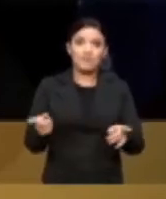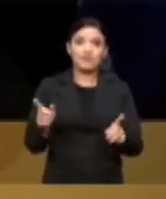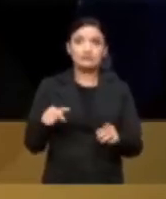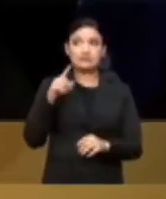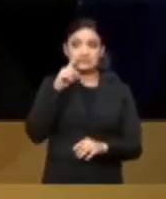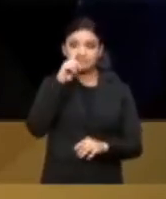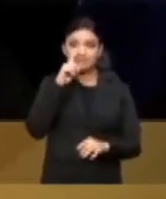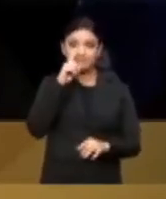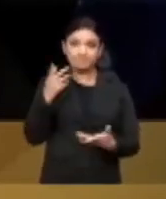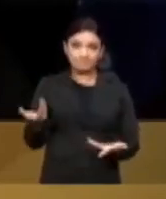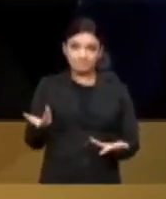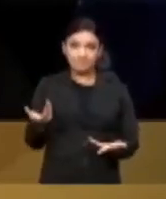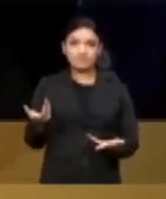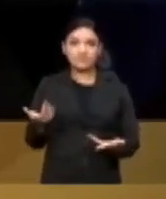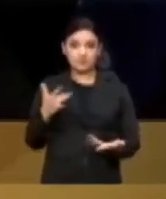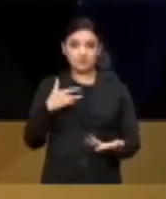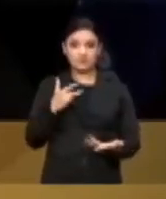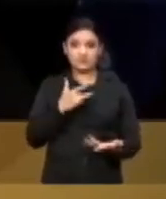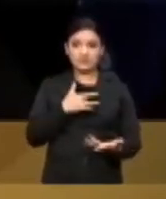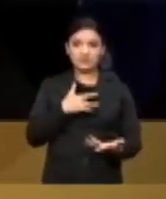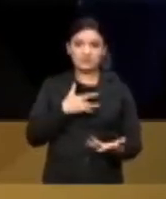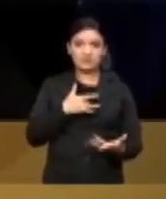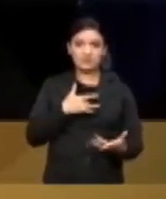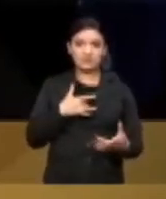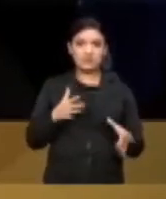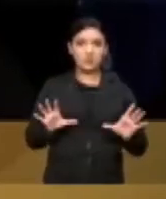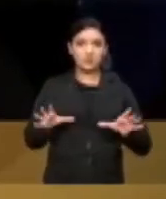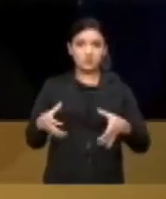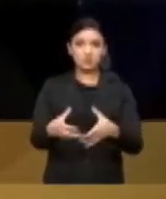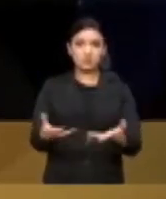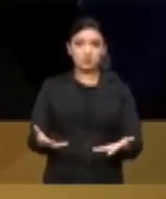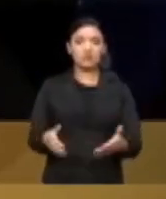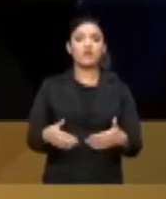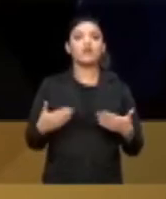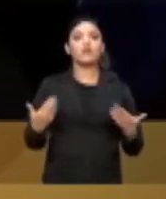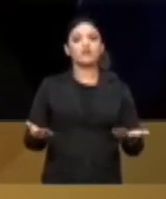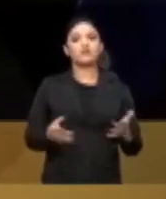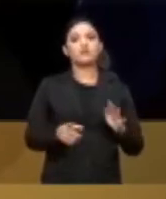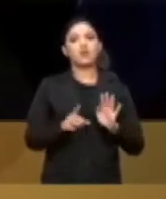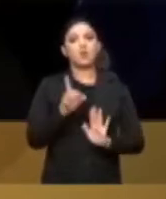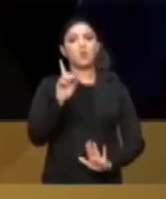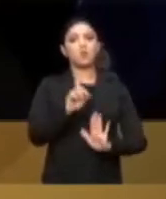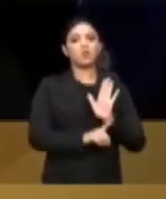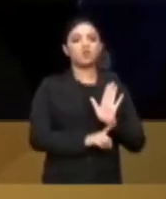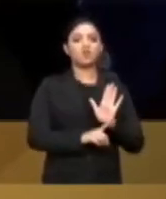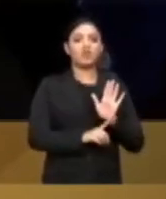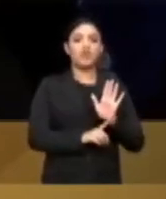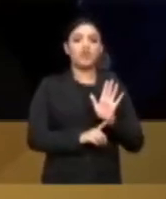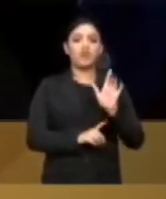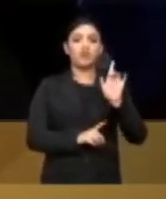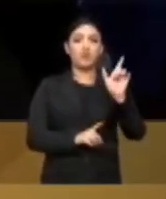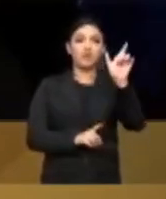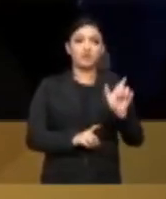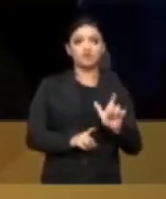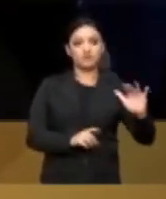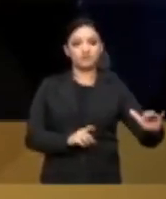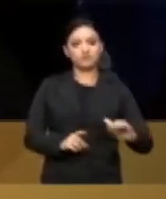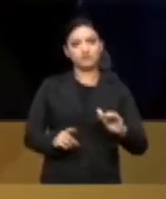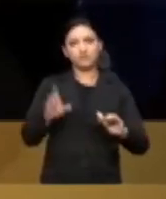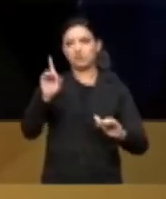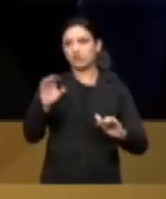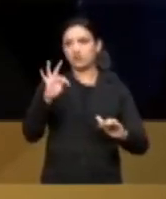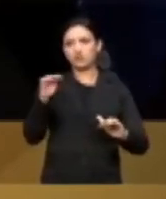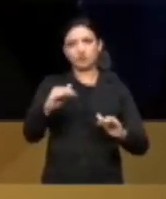saúde da coletividade, é razoável que o direito individual ceda em prol do direito de todos. A imunização em massa,